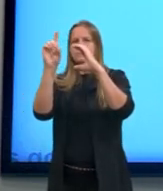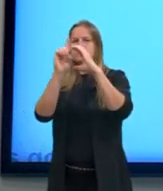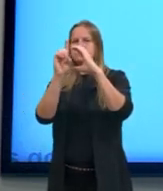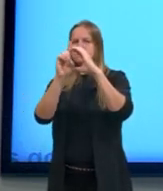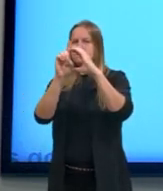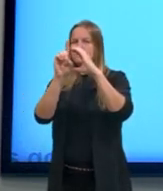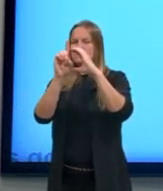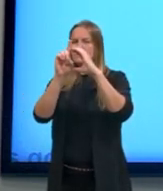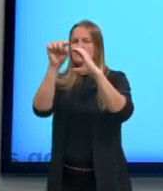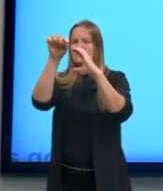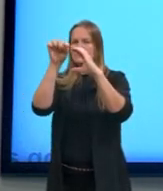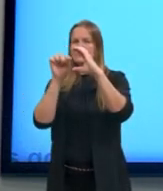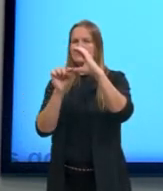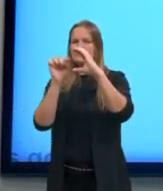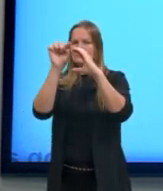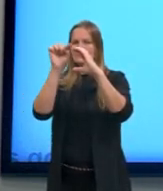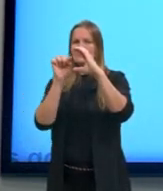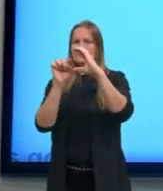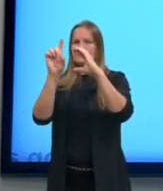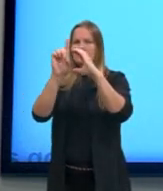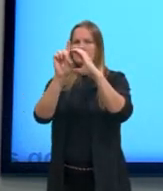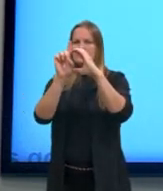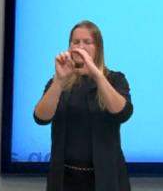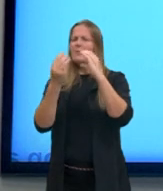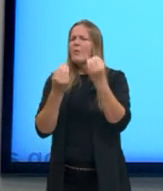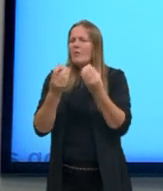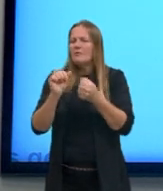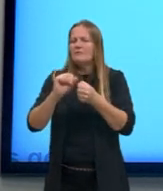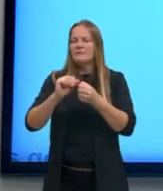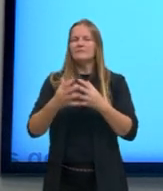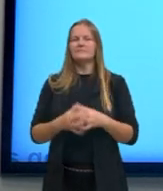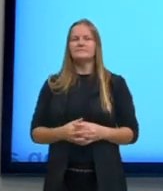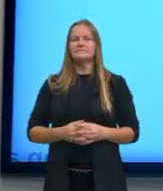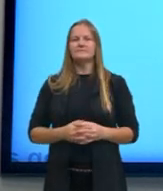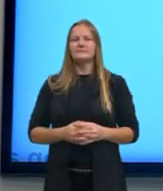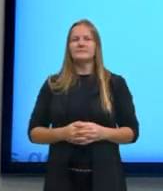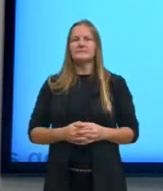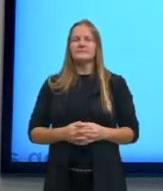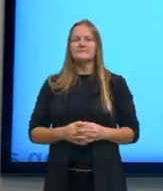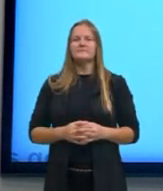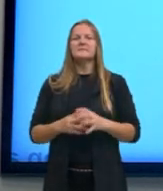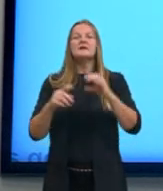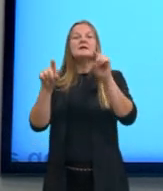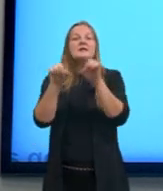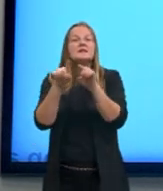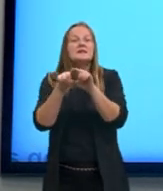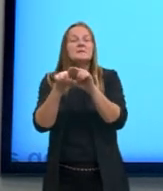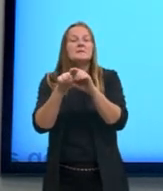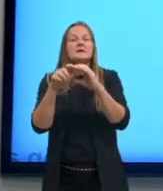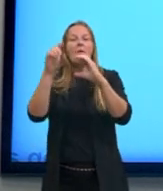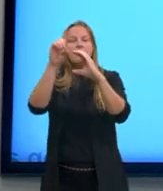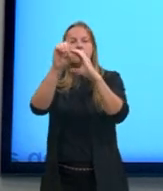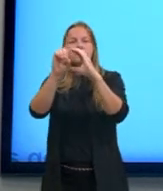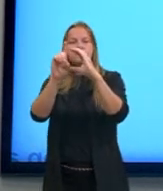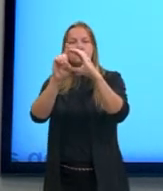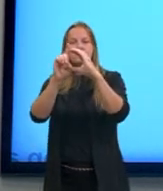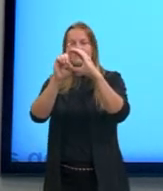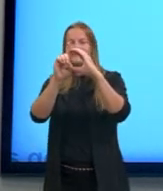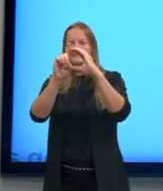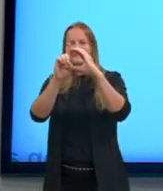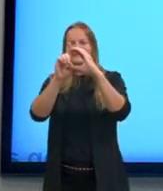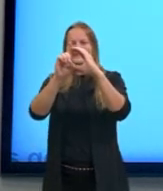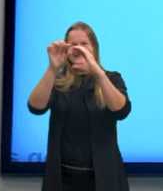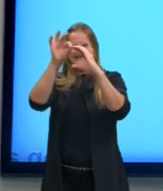toda essa bola por dentro né a gente faz o pega uma sessão e daí vira um círculo e consegue ver o diâmetro